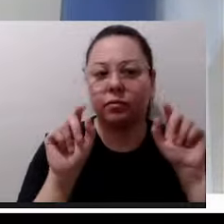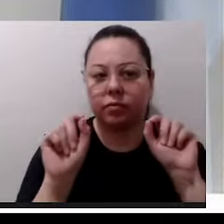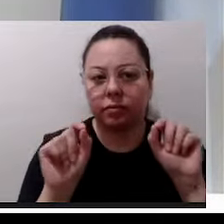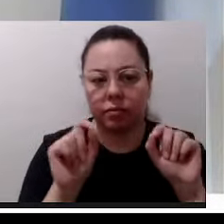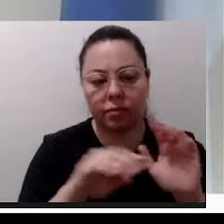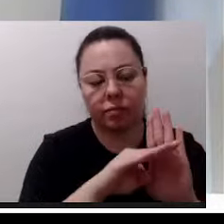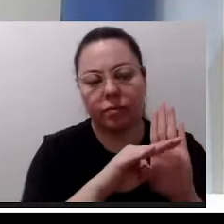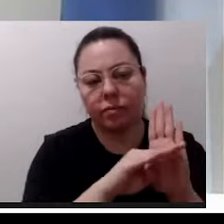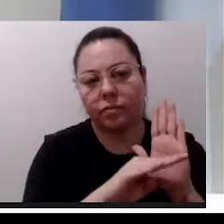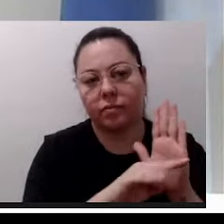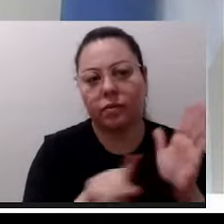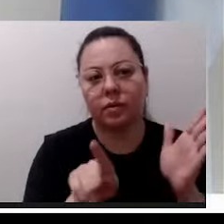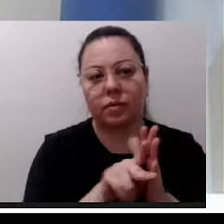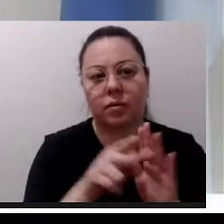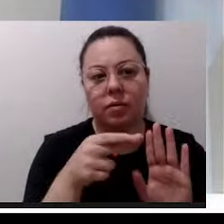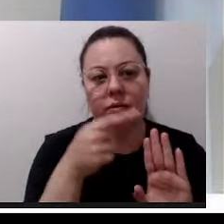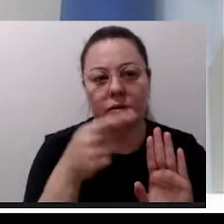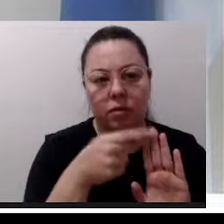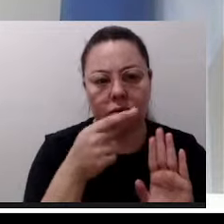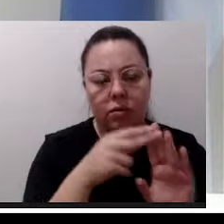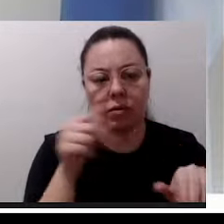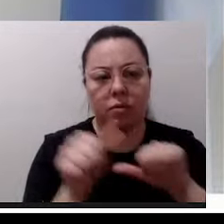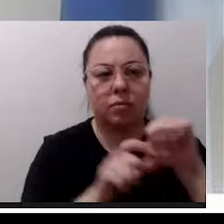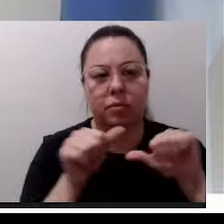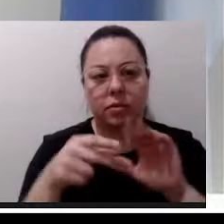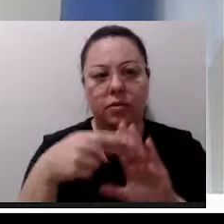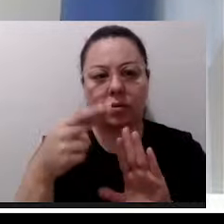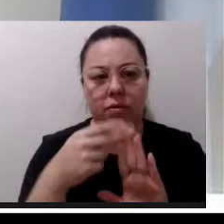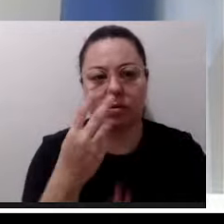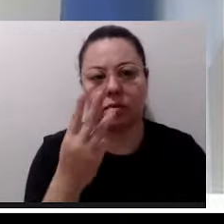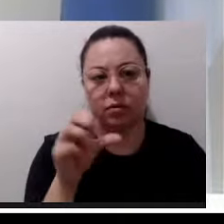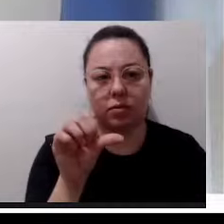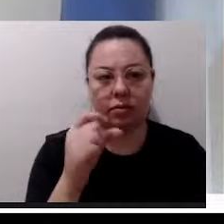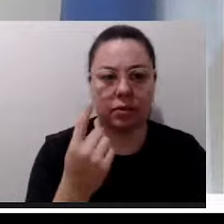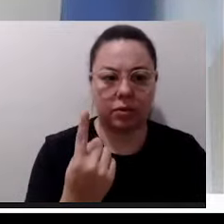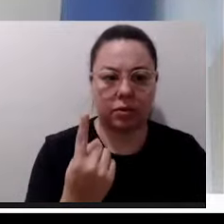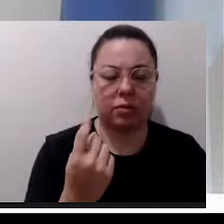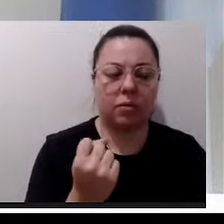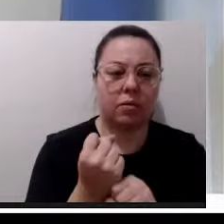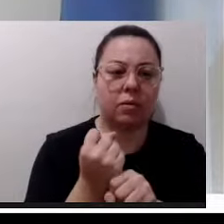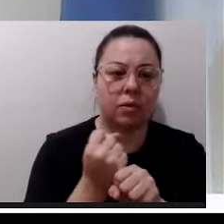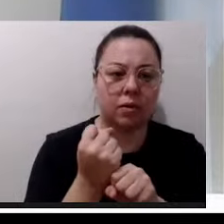resolução alteradora da Resolução 391 de 2021